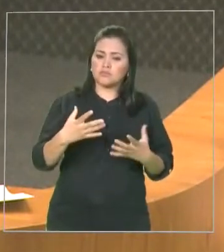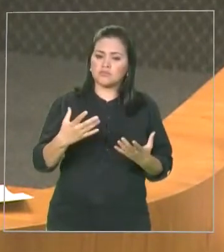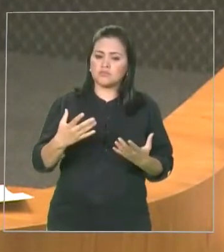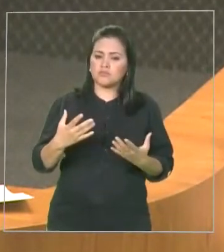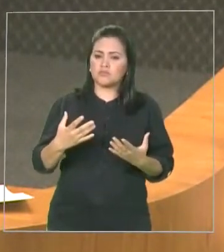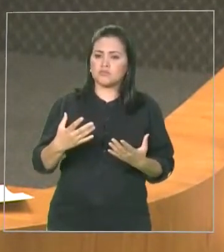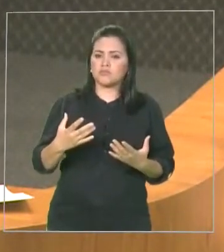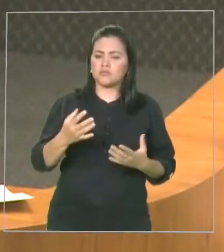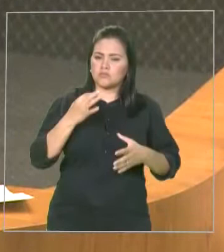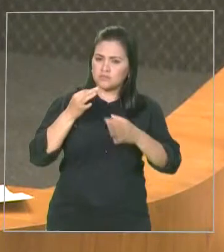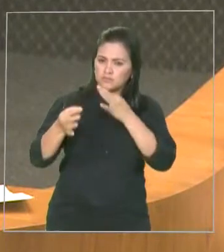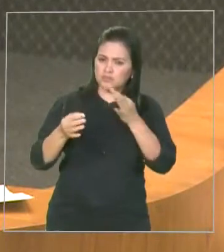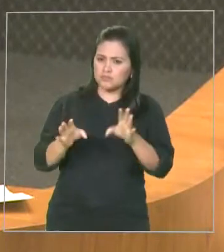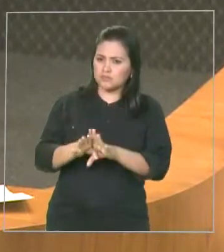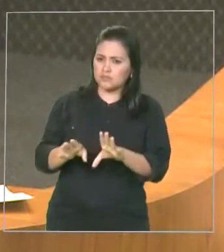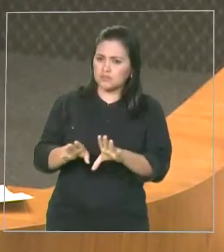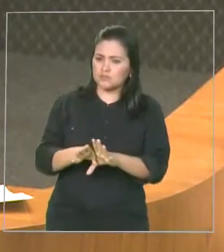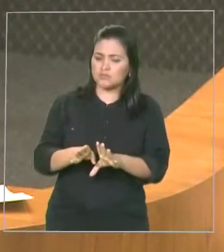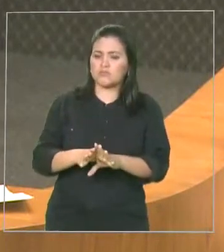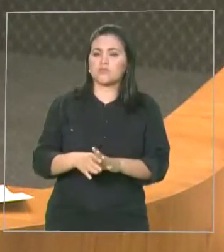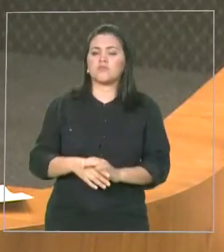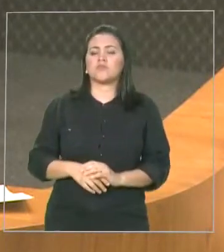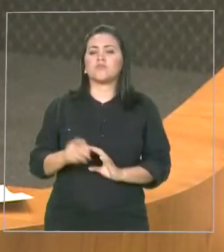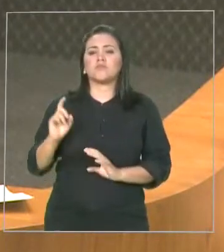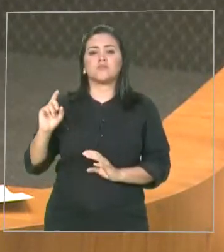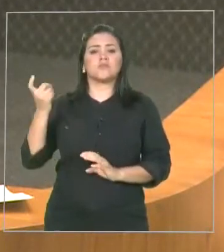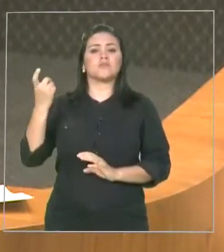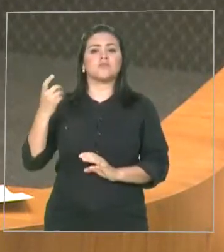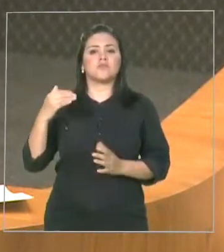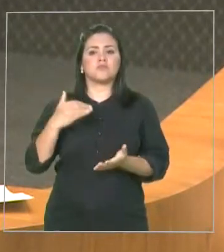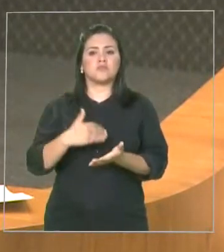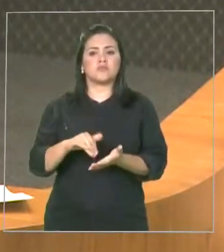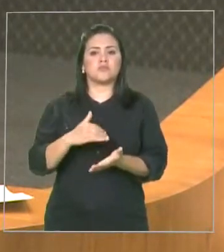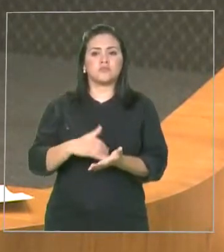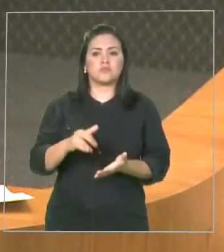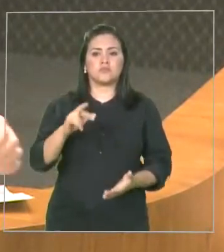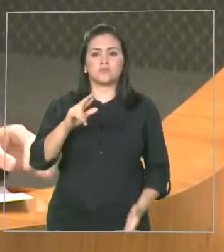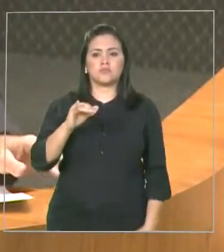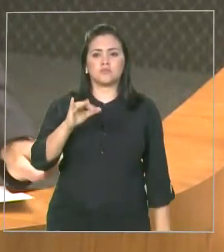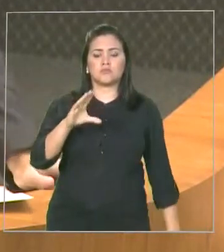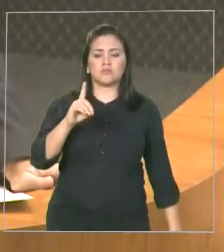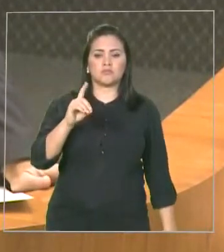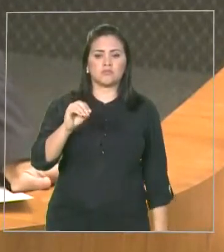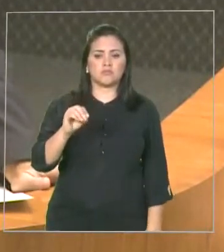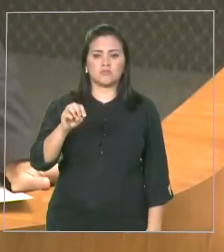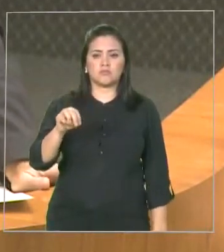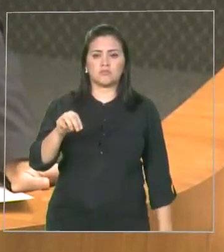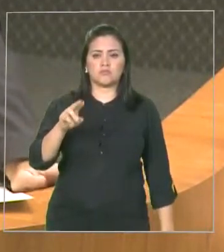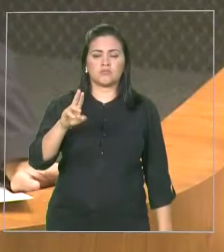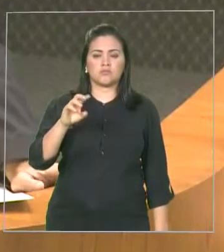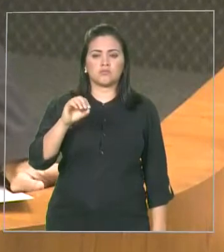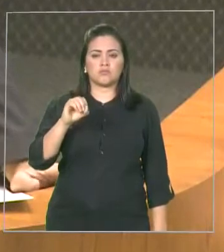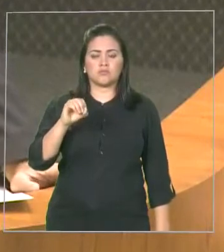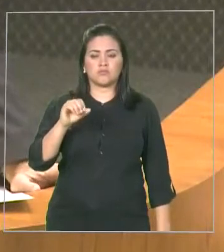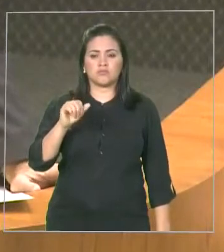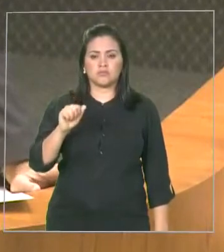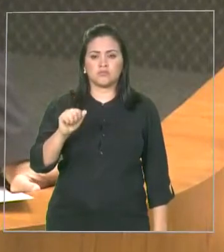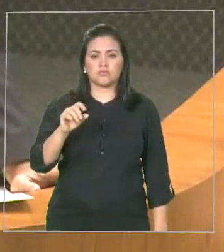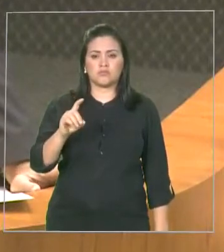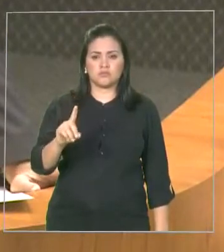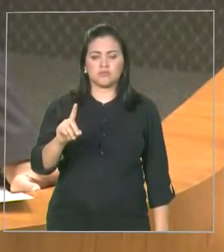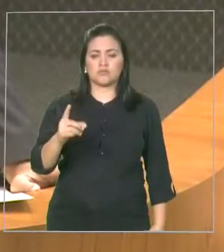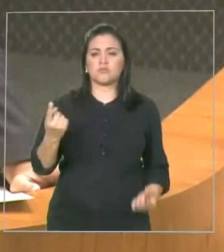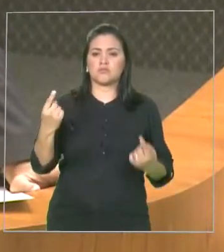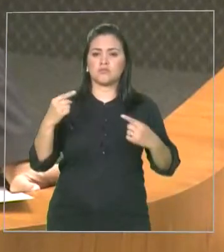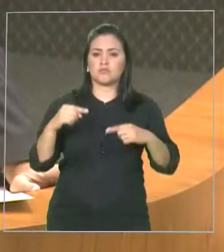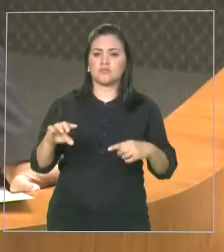O próprio ex-secretário Ricardo Murat, antes de assumir a Secretaria de Saúde, era veementemente contra a contratação de